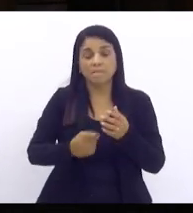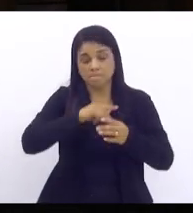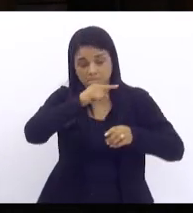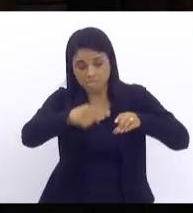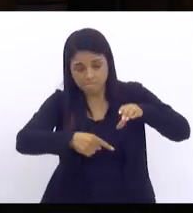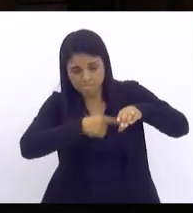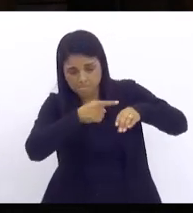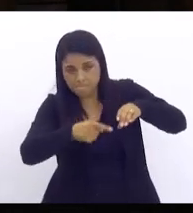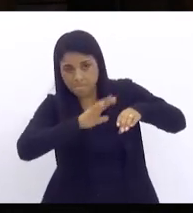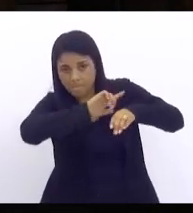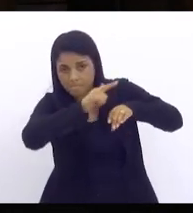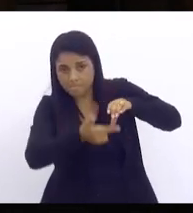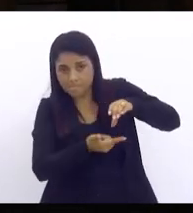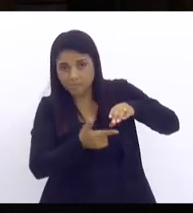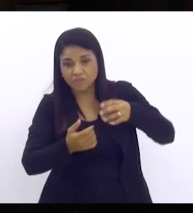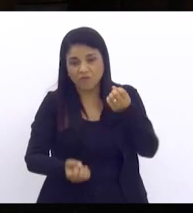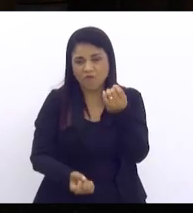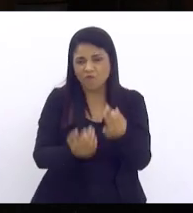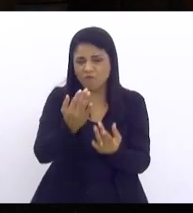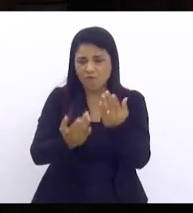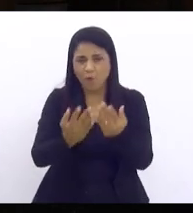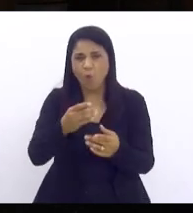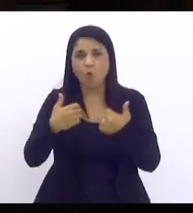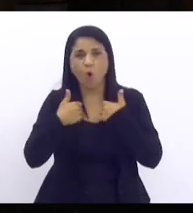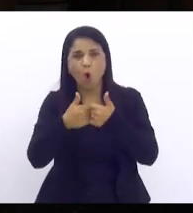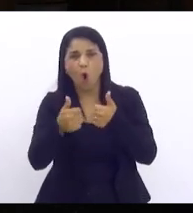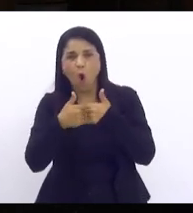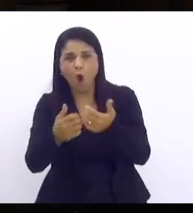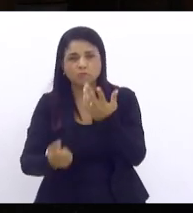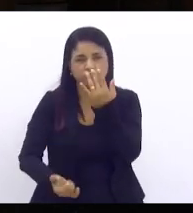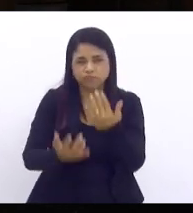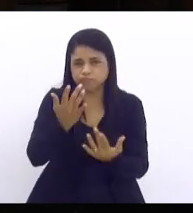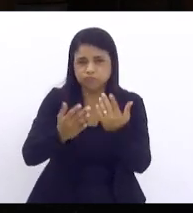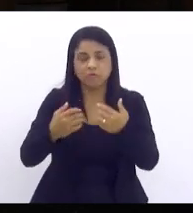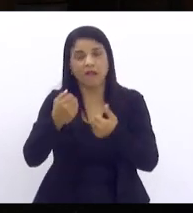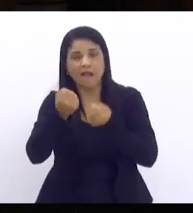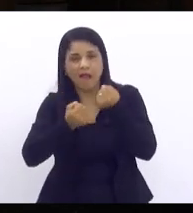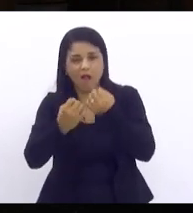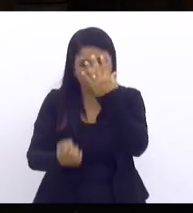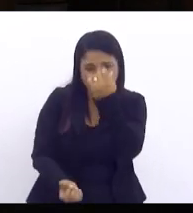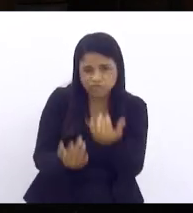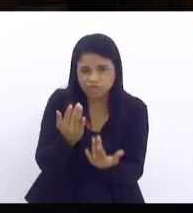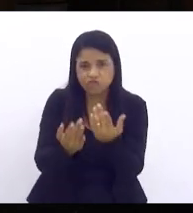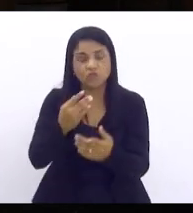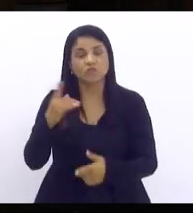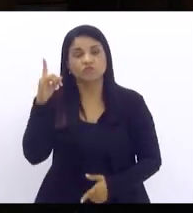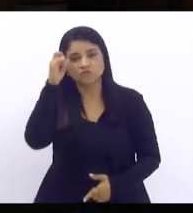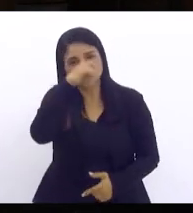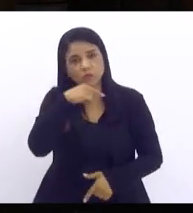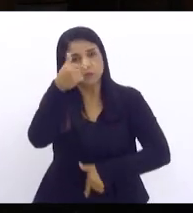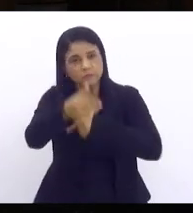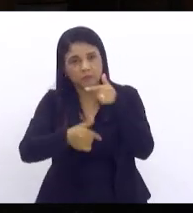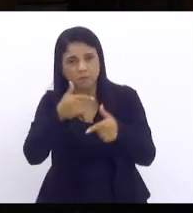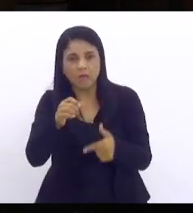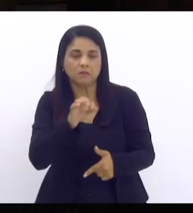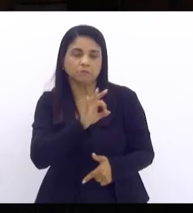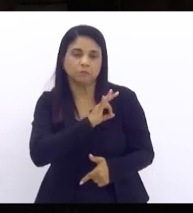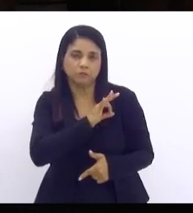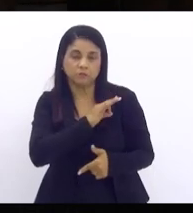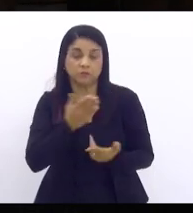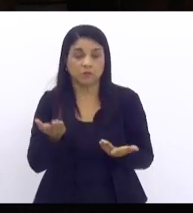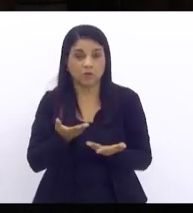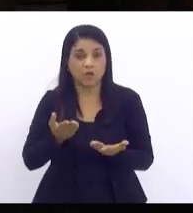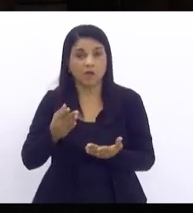ateiam fogo em ônibus, em carros, dificultando o trabalho da polícia. E agora, por último, agora estive caminhando